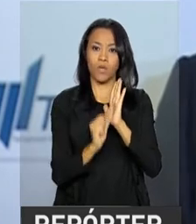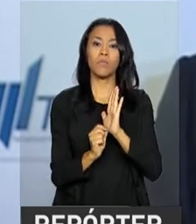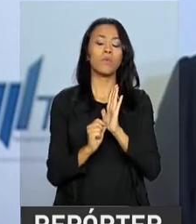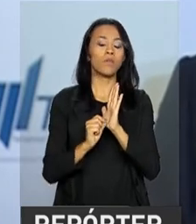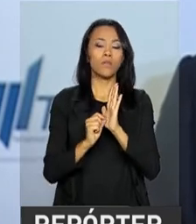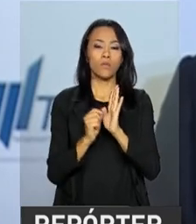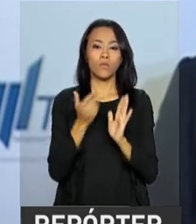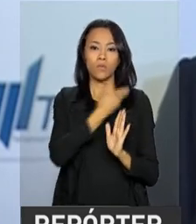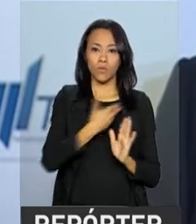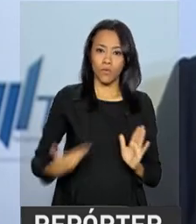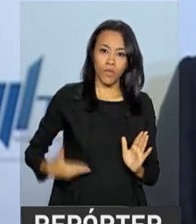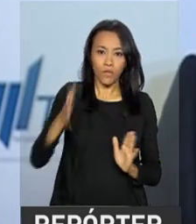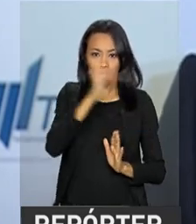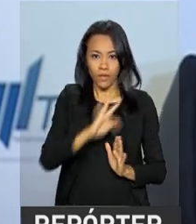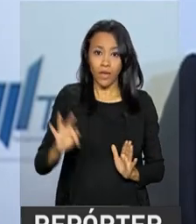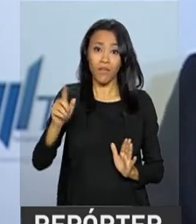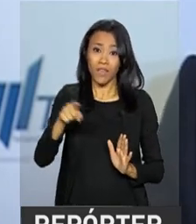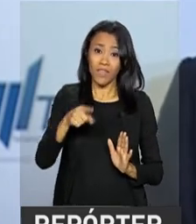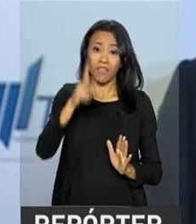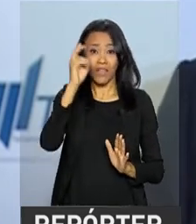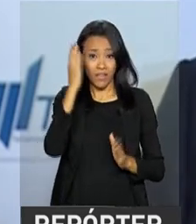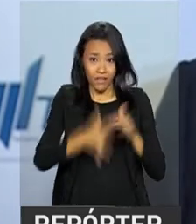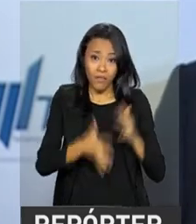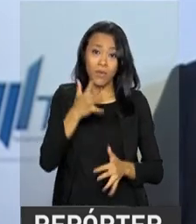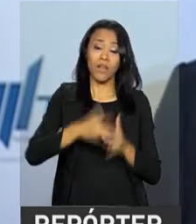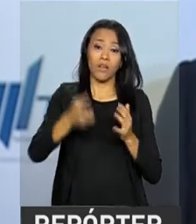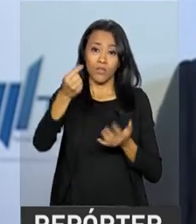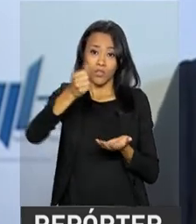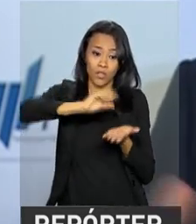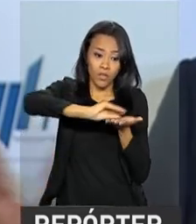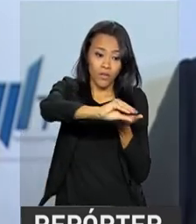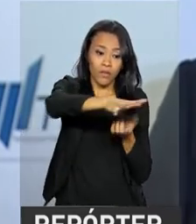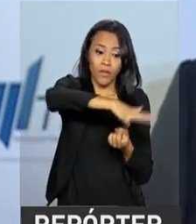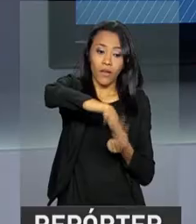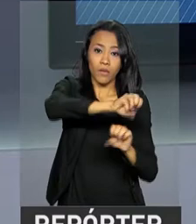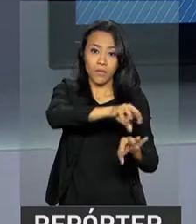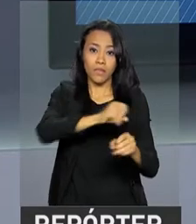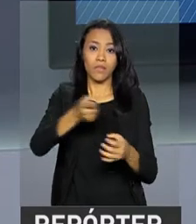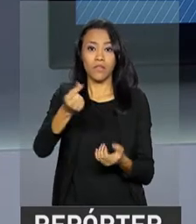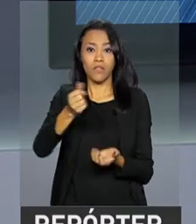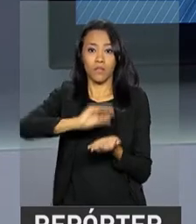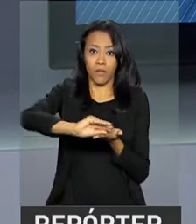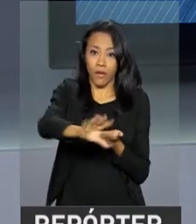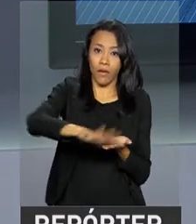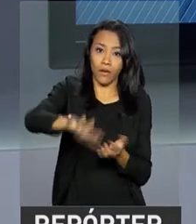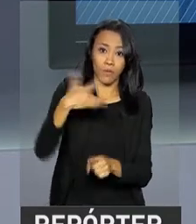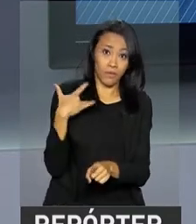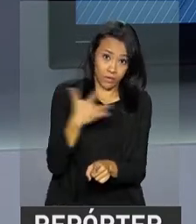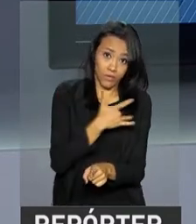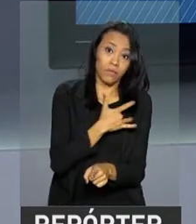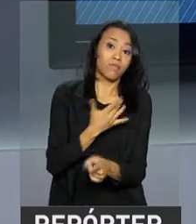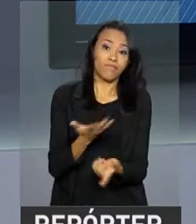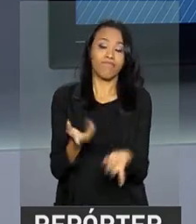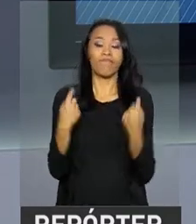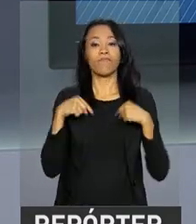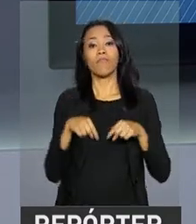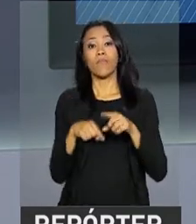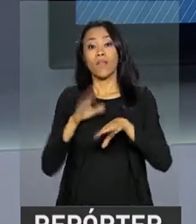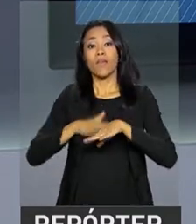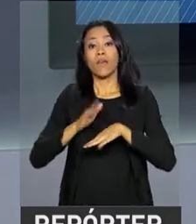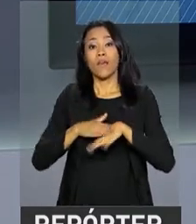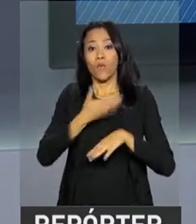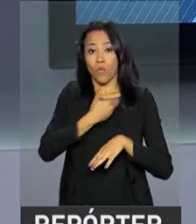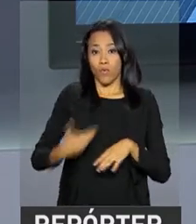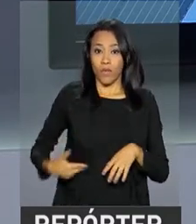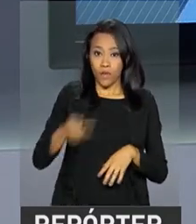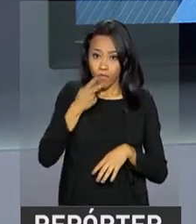investimentos em saúde educação e infraestrutura segundo o governo o projeto pode ajudar mais